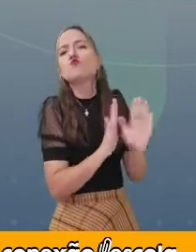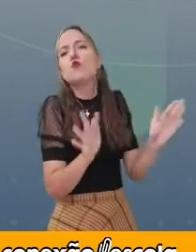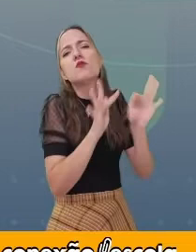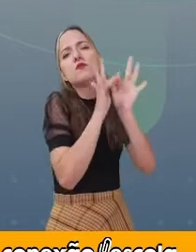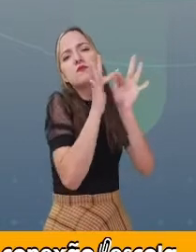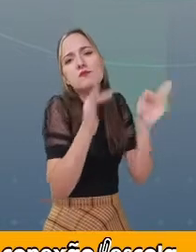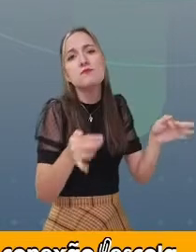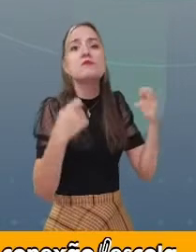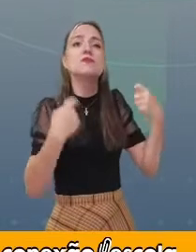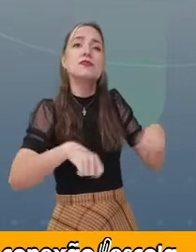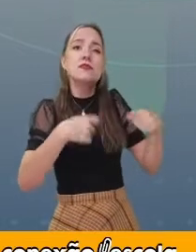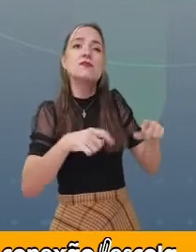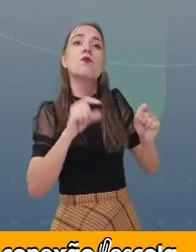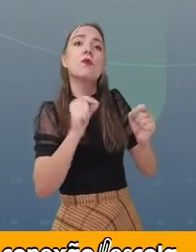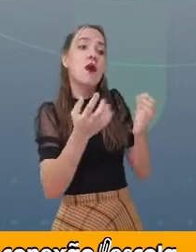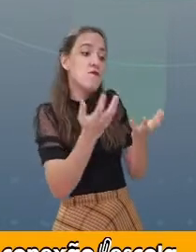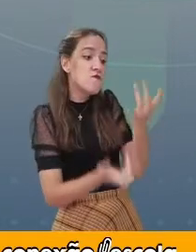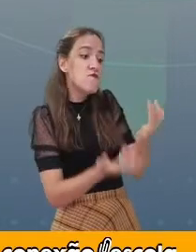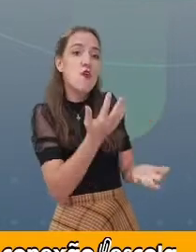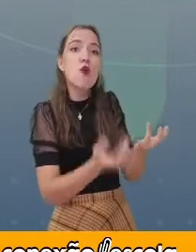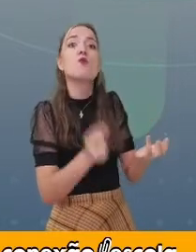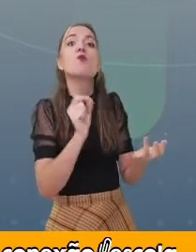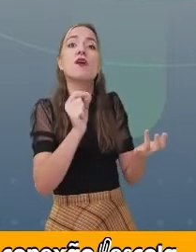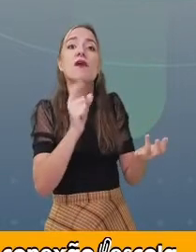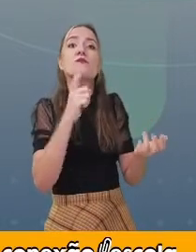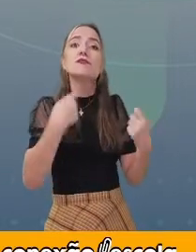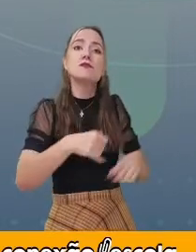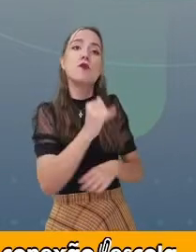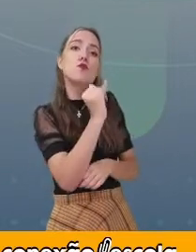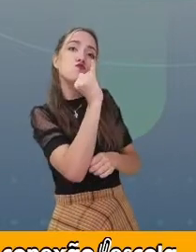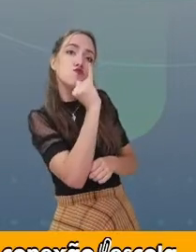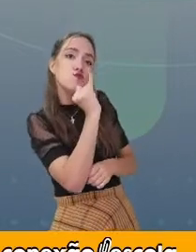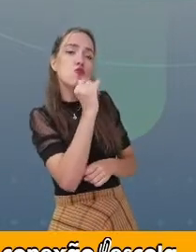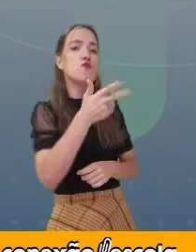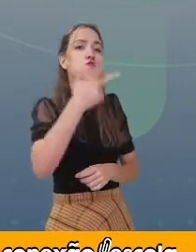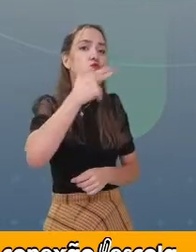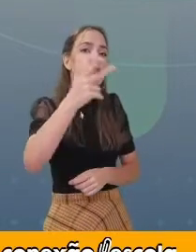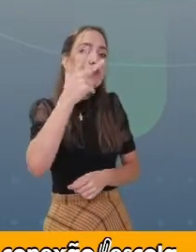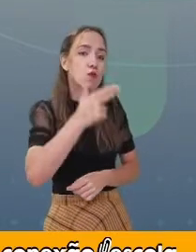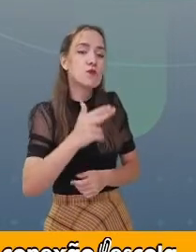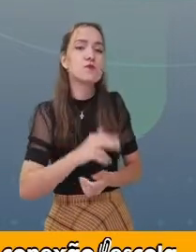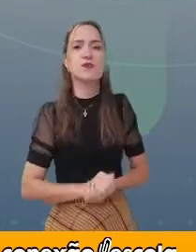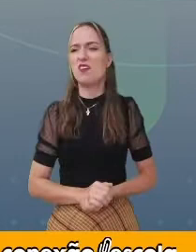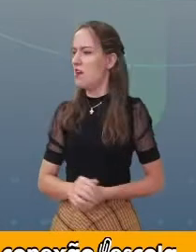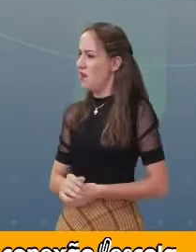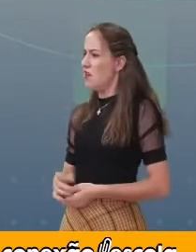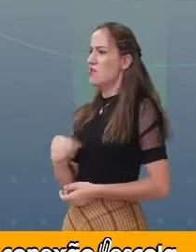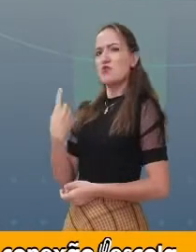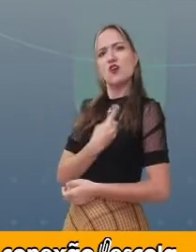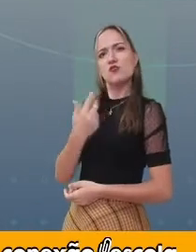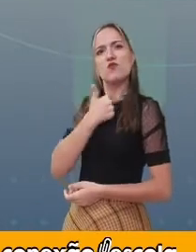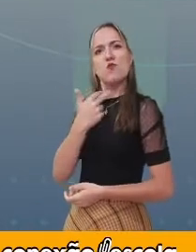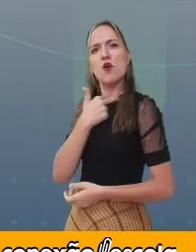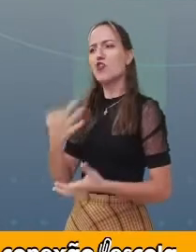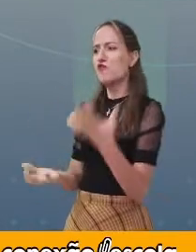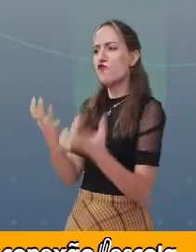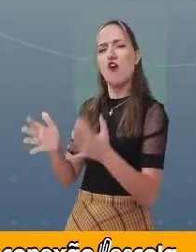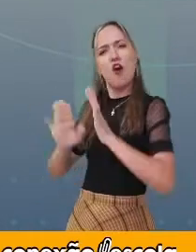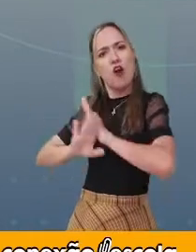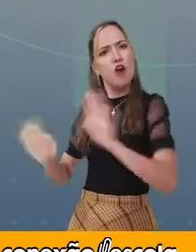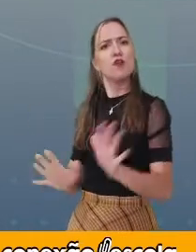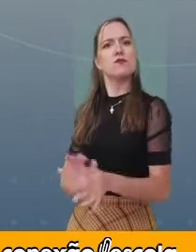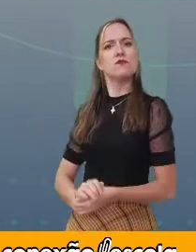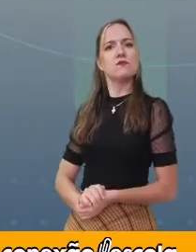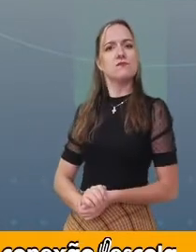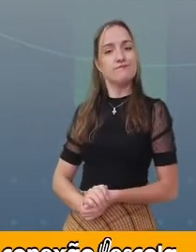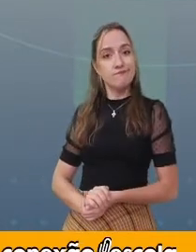e colocar fogo no meu cachimbo." "Nós não podemos mexer com fogo,"